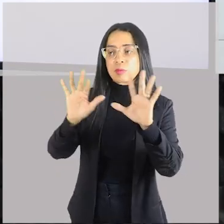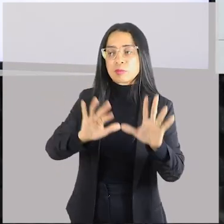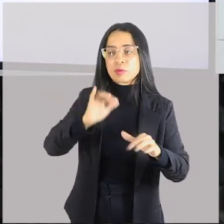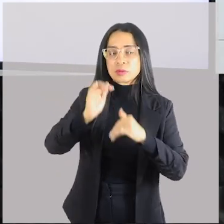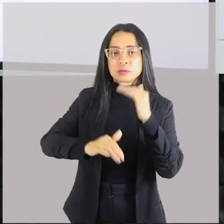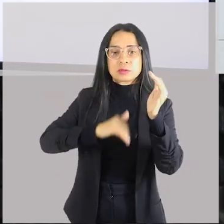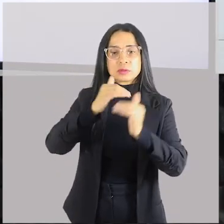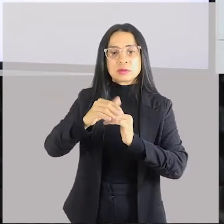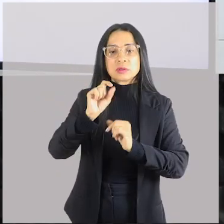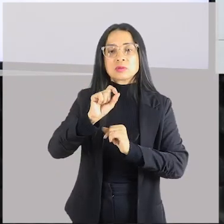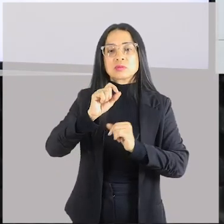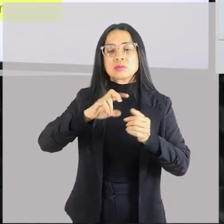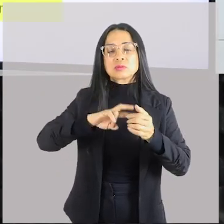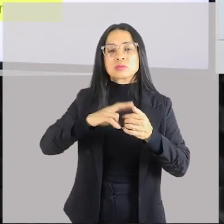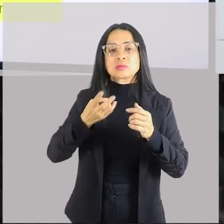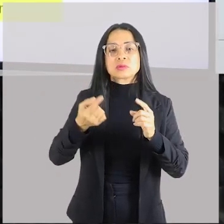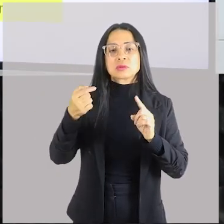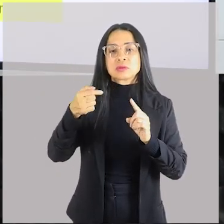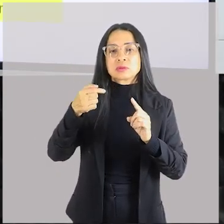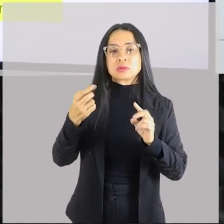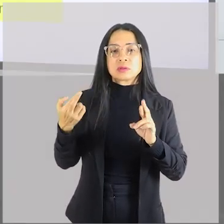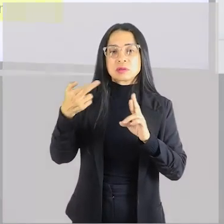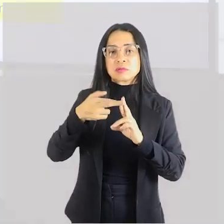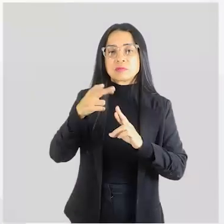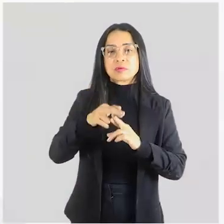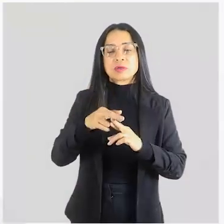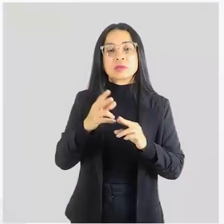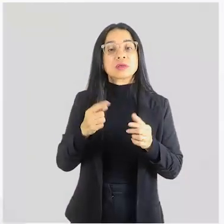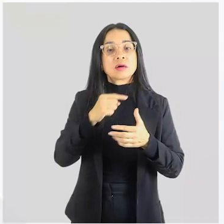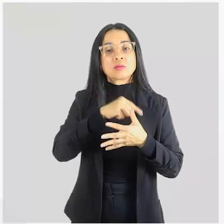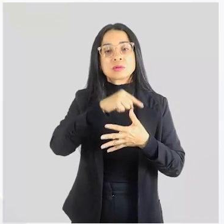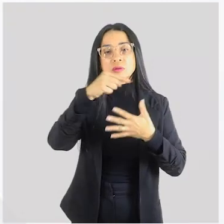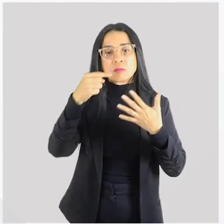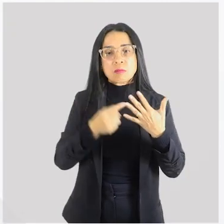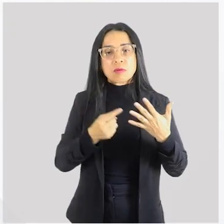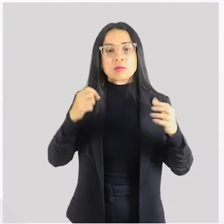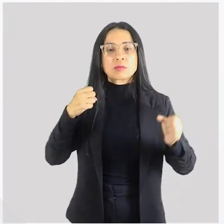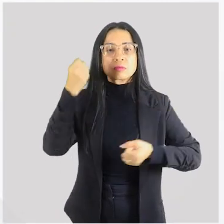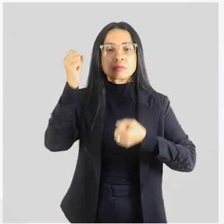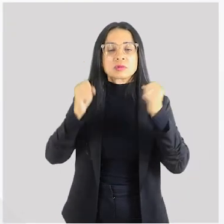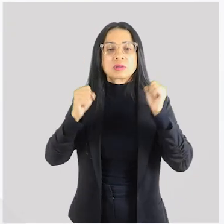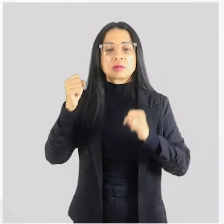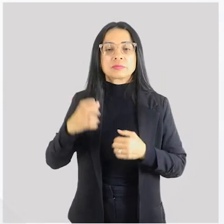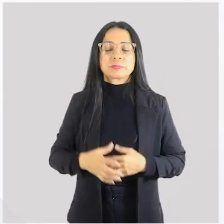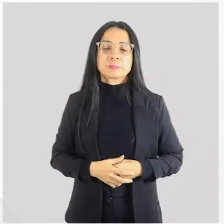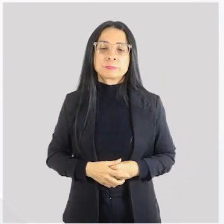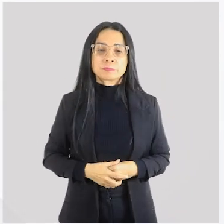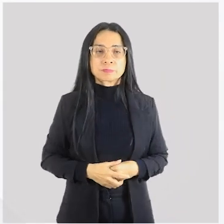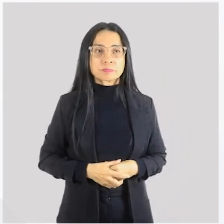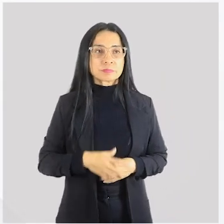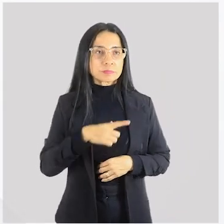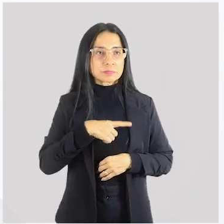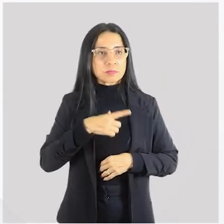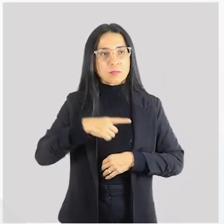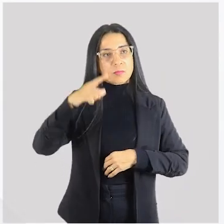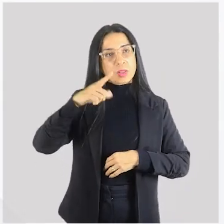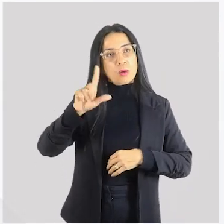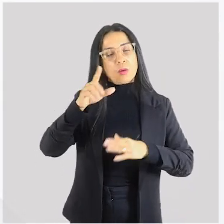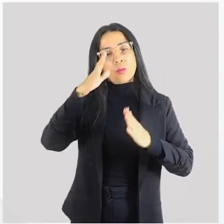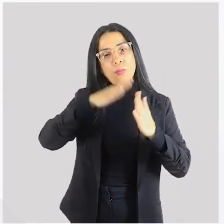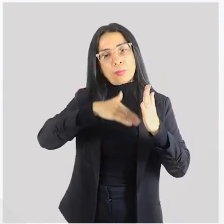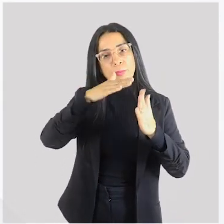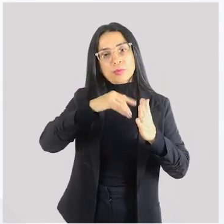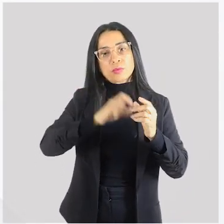e aspectos industriais bom a gente tem outros pintores que são importantes como que vem que vem depois que é o caso de Cândido